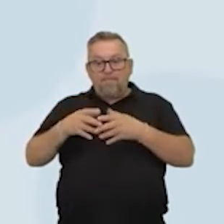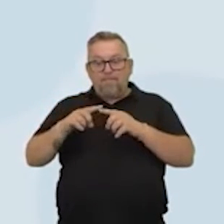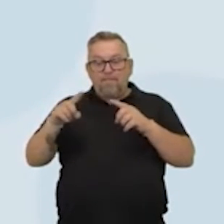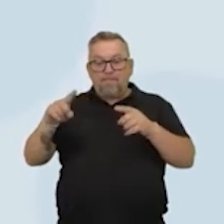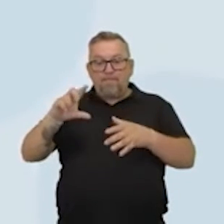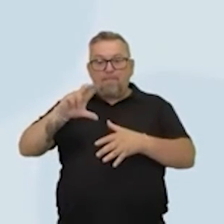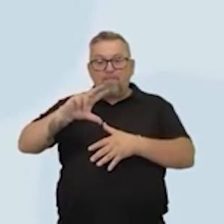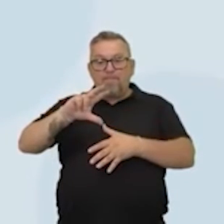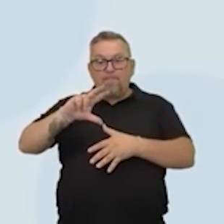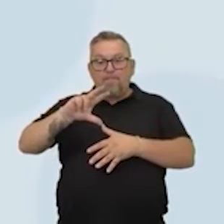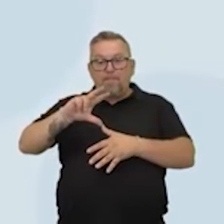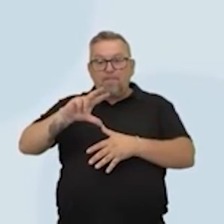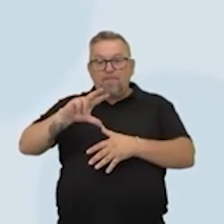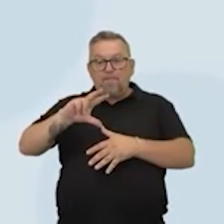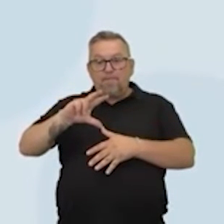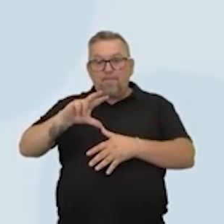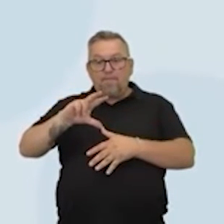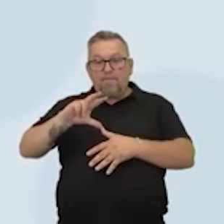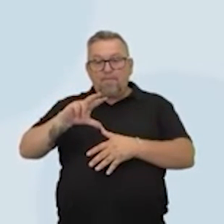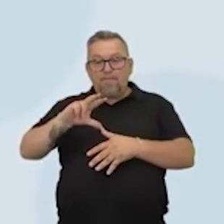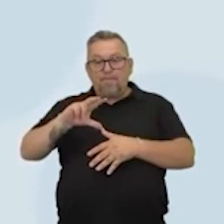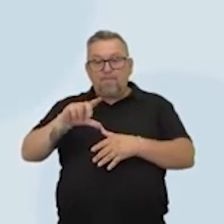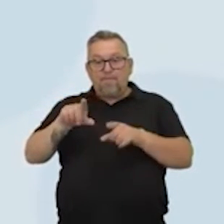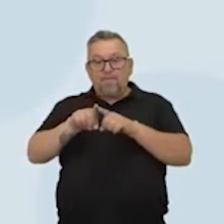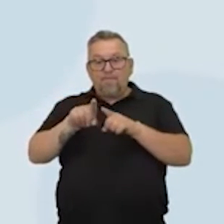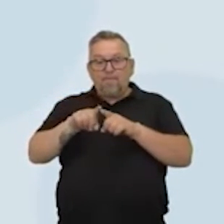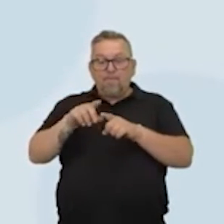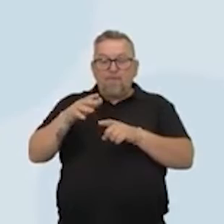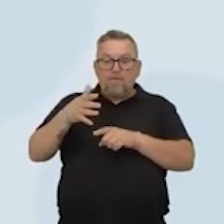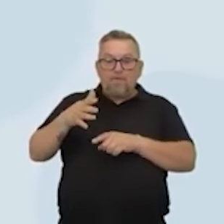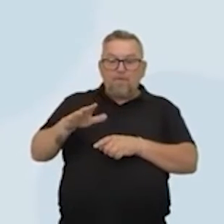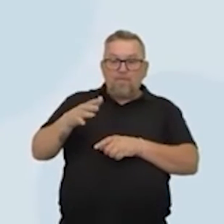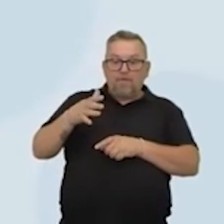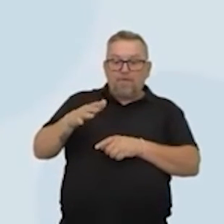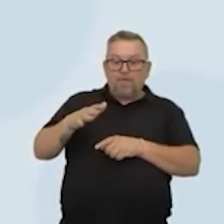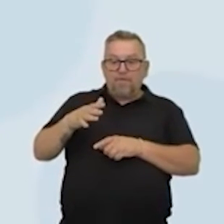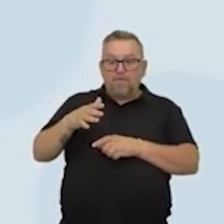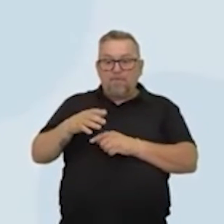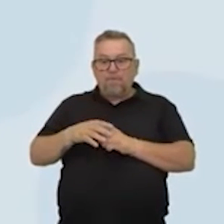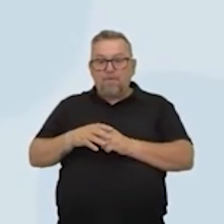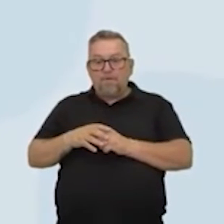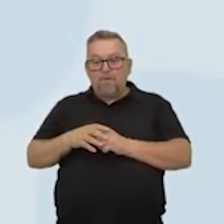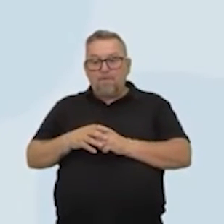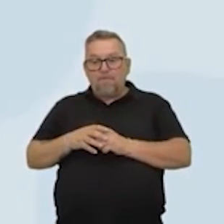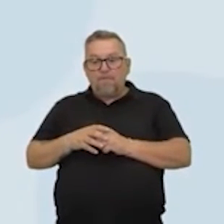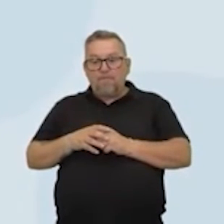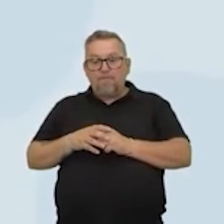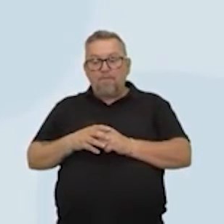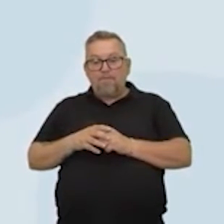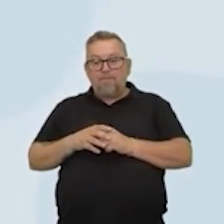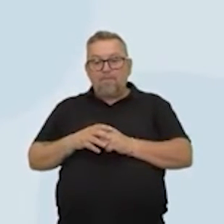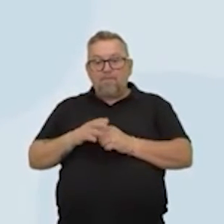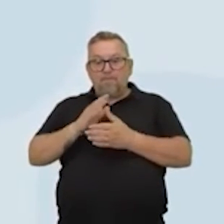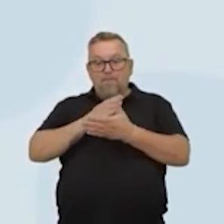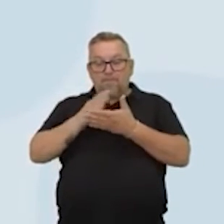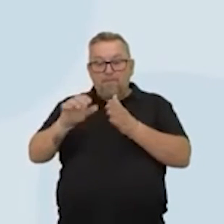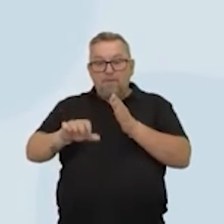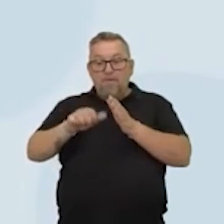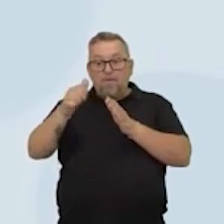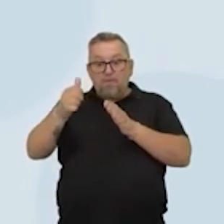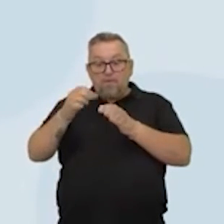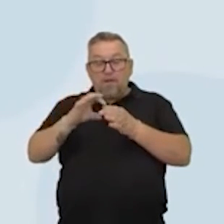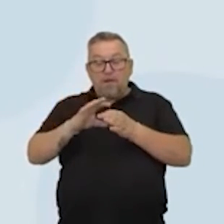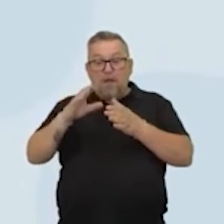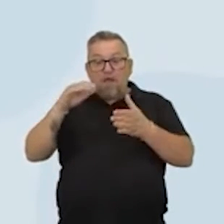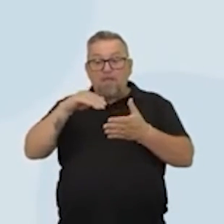na América Latina, né? E em torno mais ou menos, né, desde a primeira independência